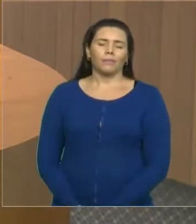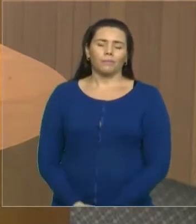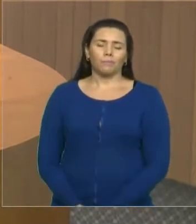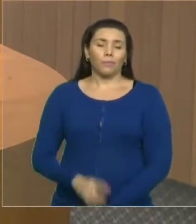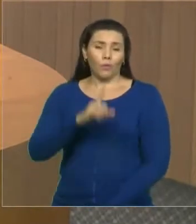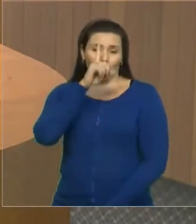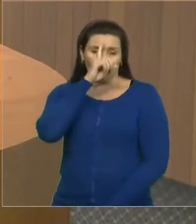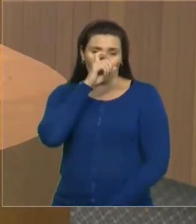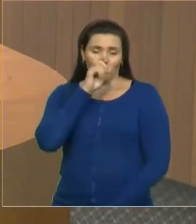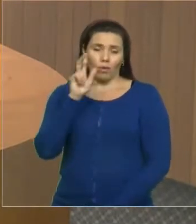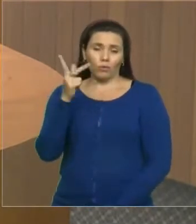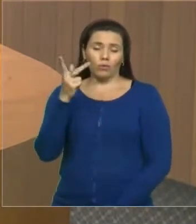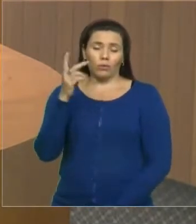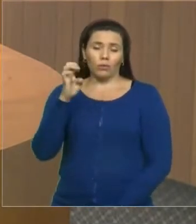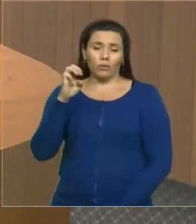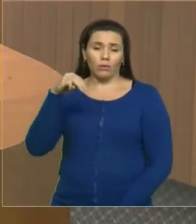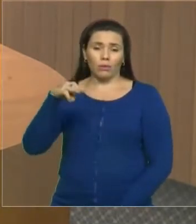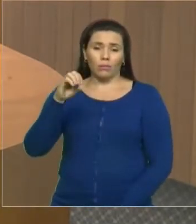se destacar também